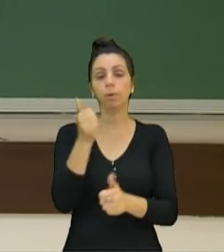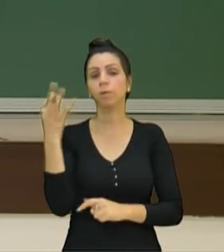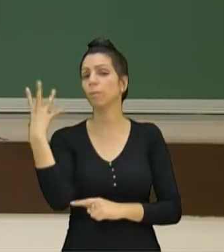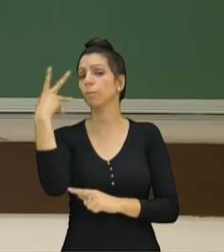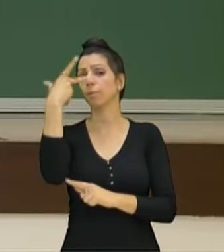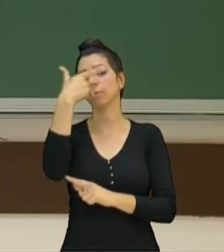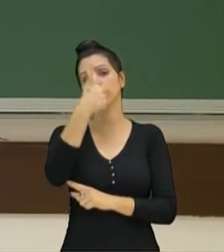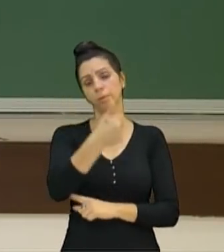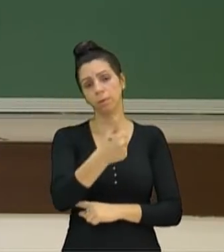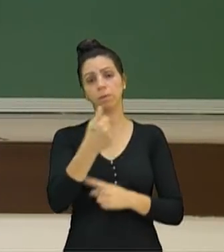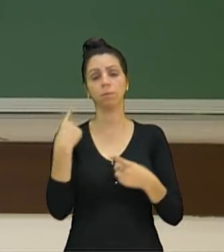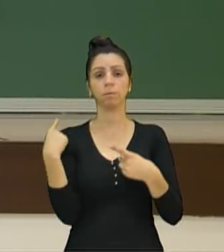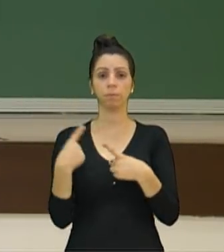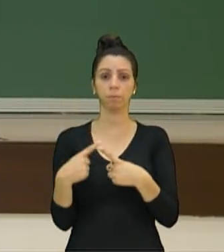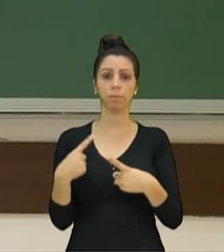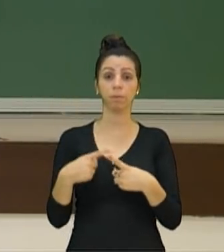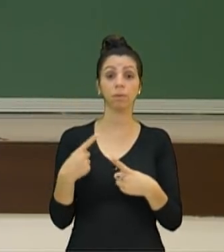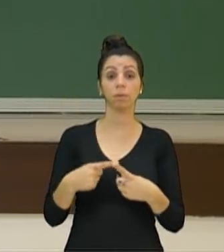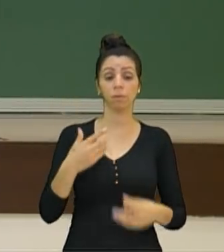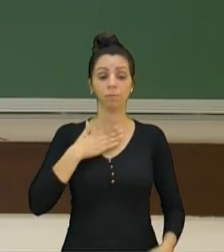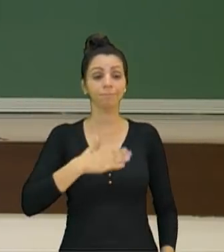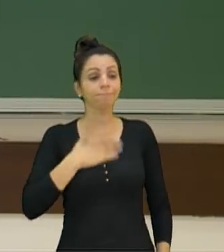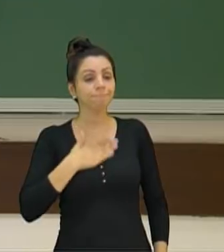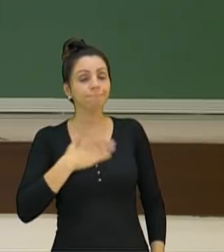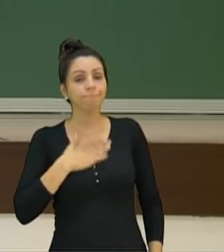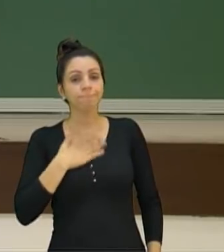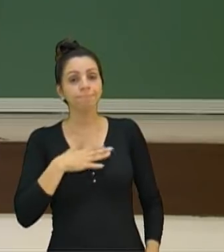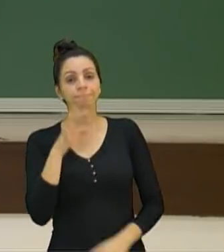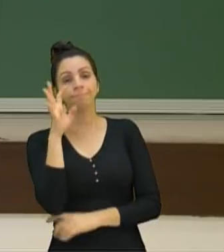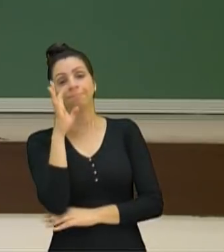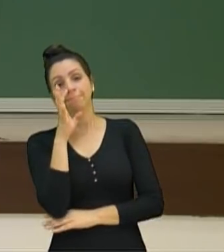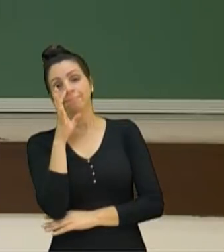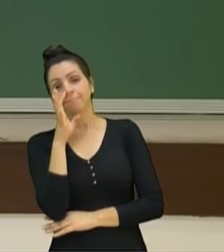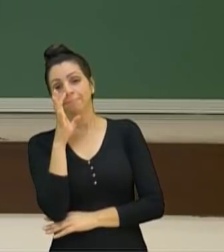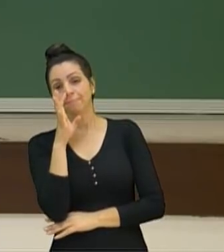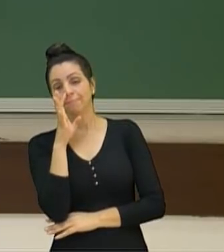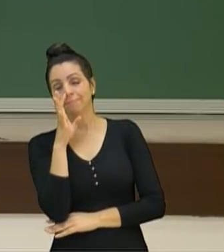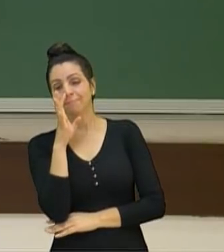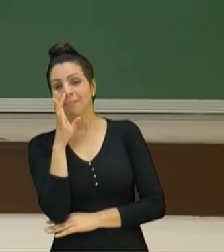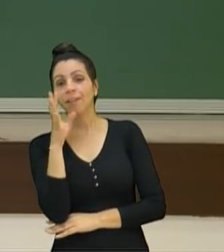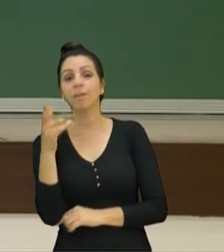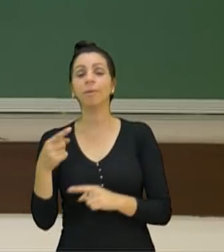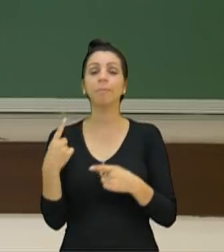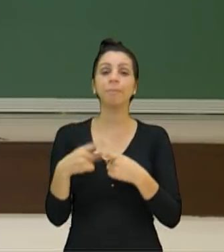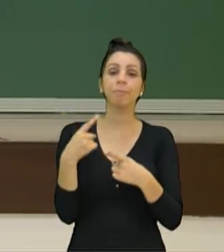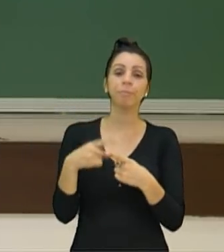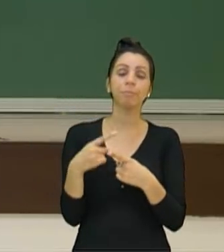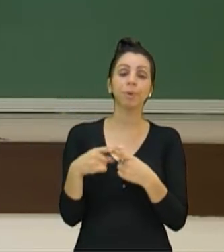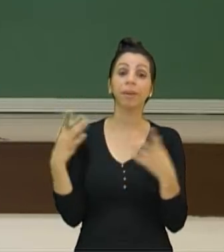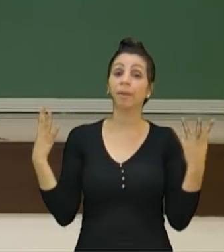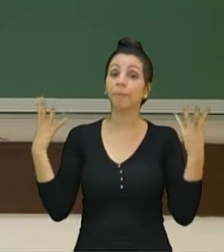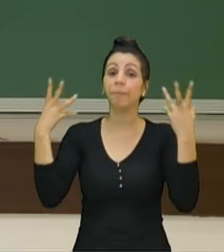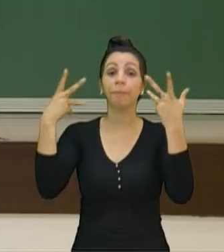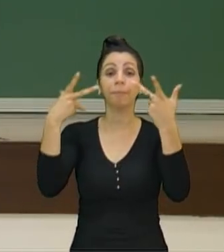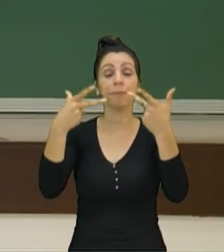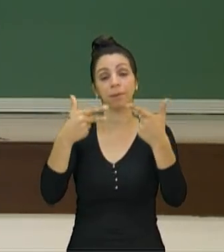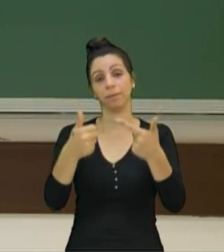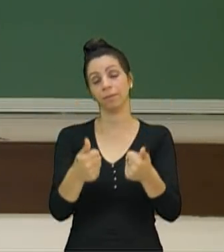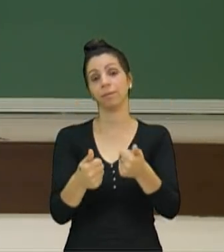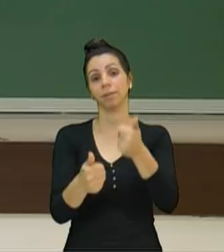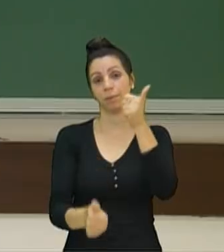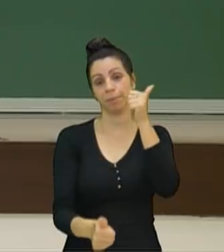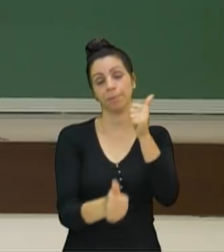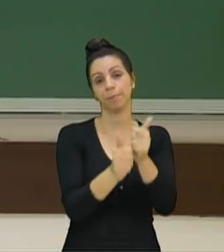né? Porque o pessoal gosta de assistir uma competição de saltos ornamentais pela beleza que o